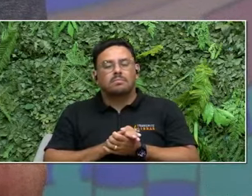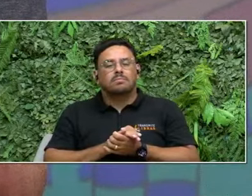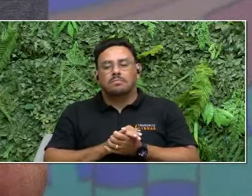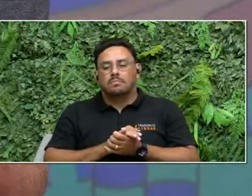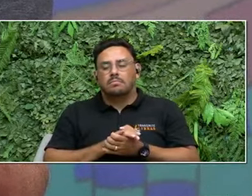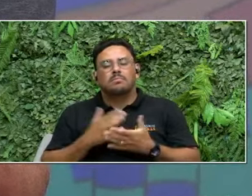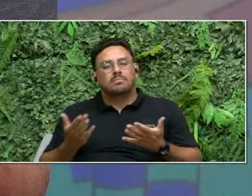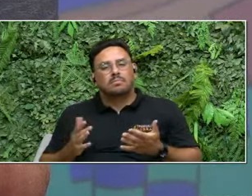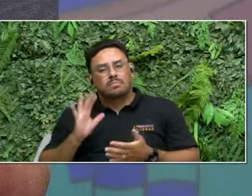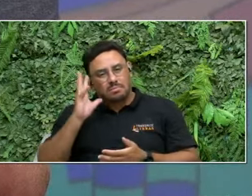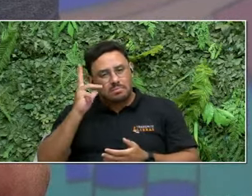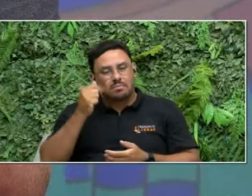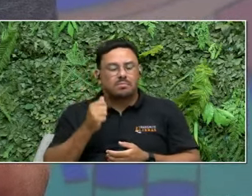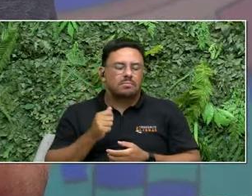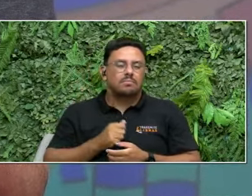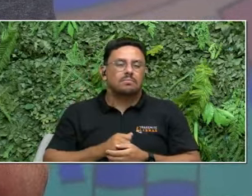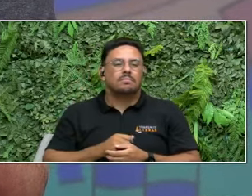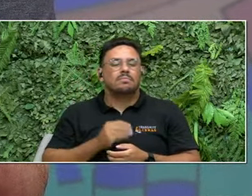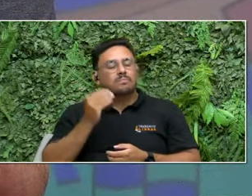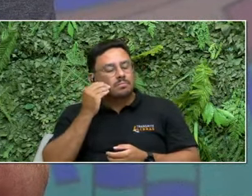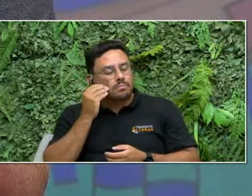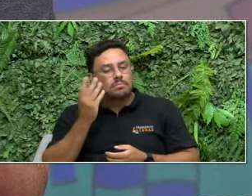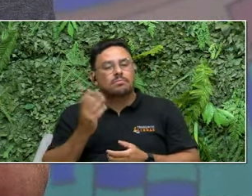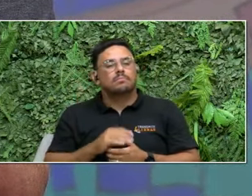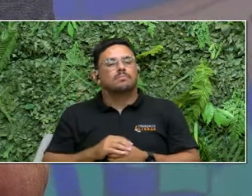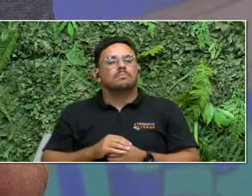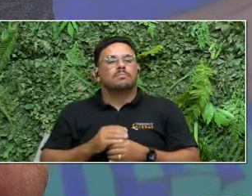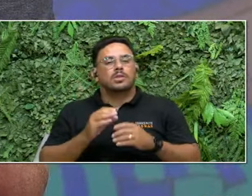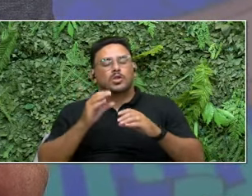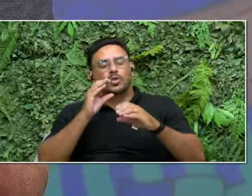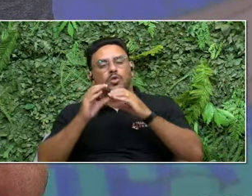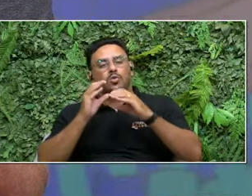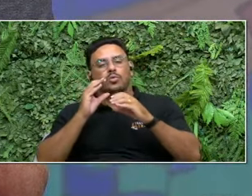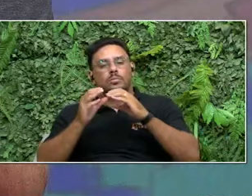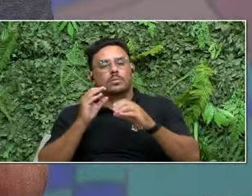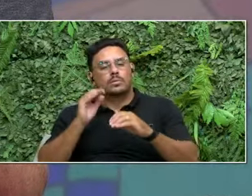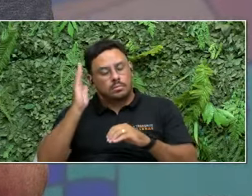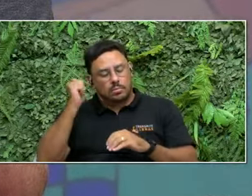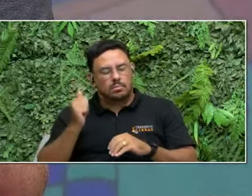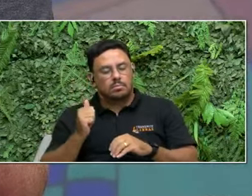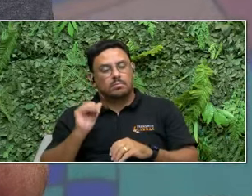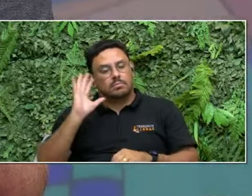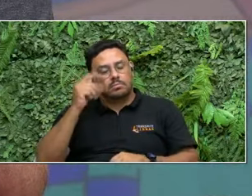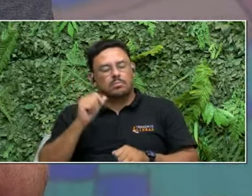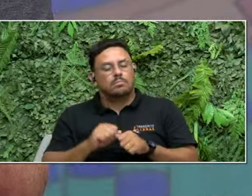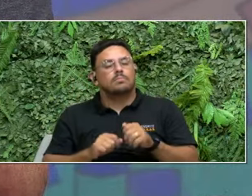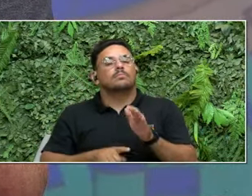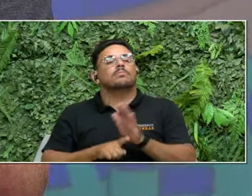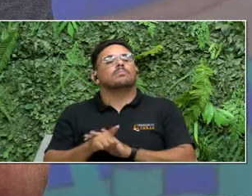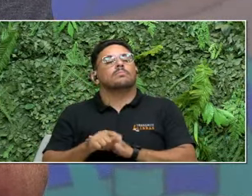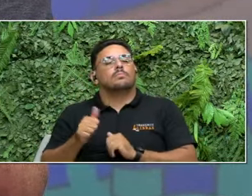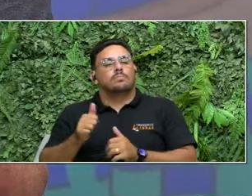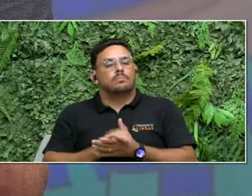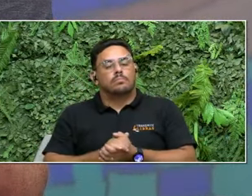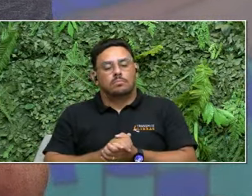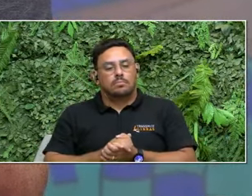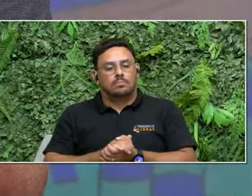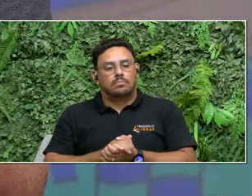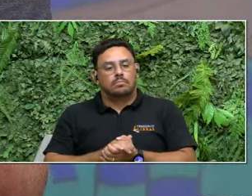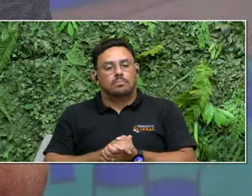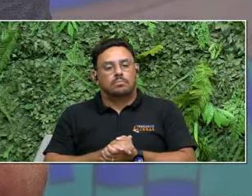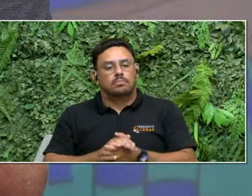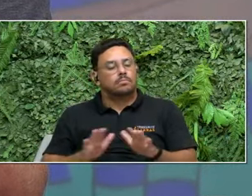me assim eu eu acho que vai ser testada aquela né aquela comunicação do árbitro no estádio mas também é só achismo viu deixa eu perguntar PR os caboca ali que é melhor é